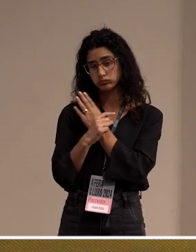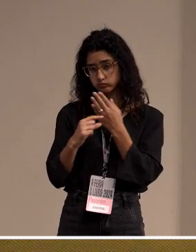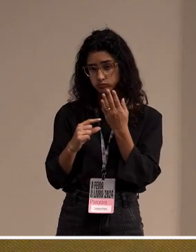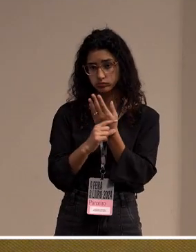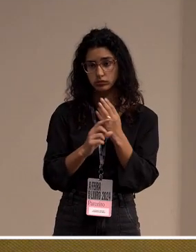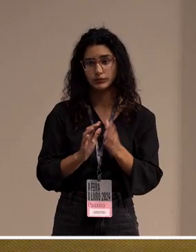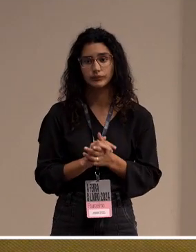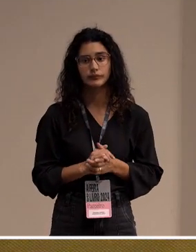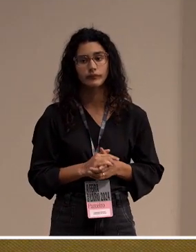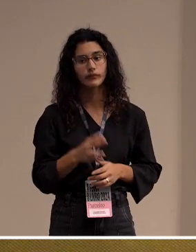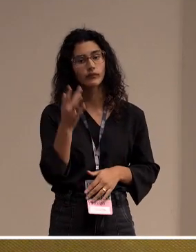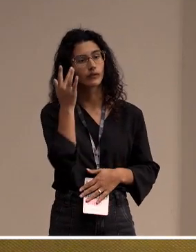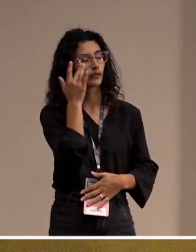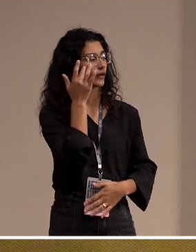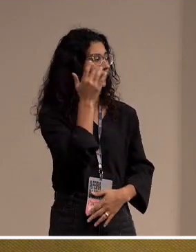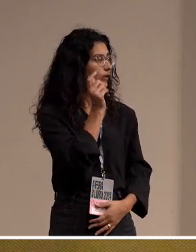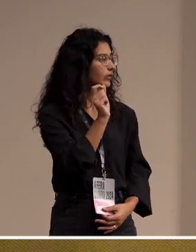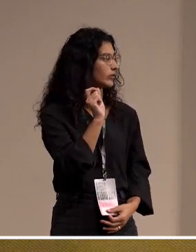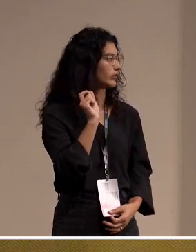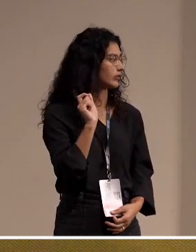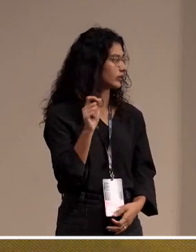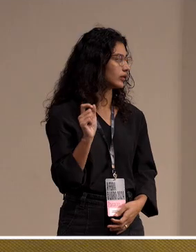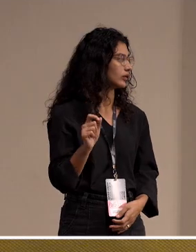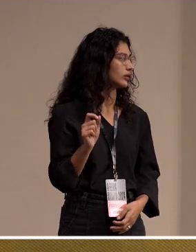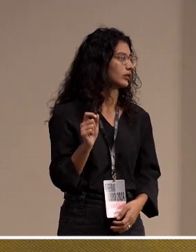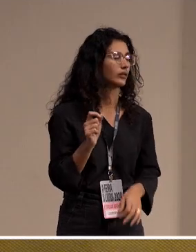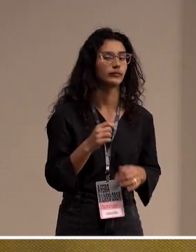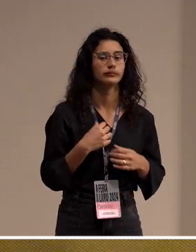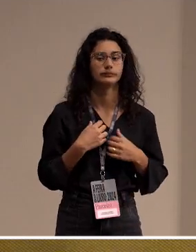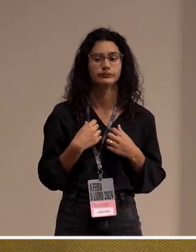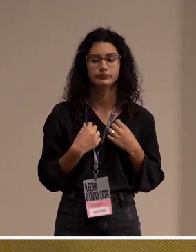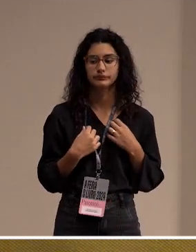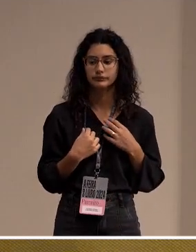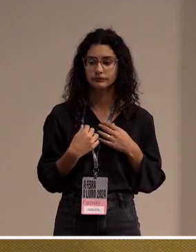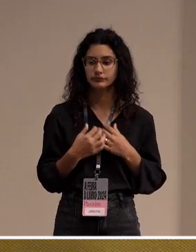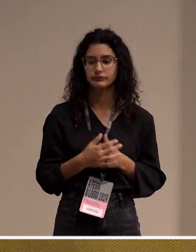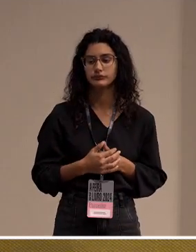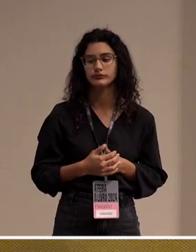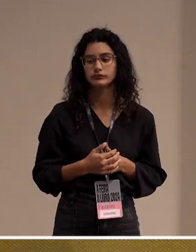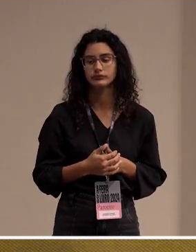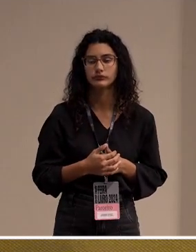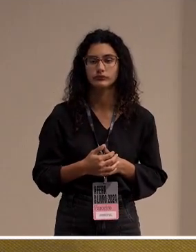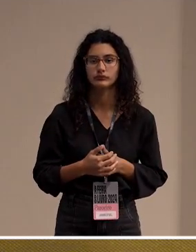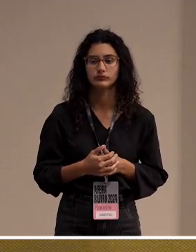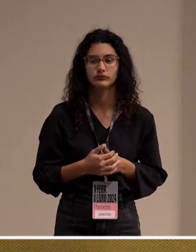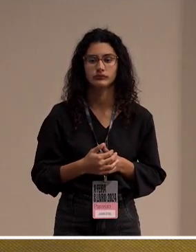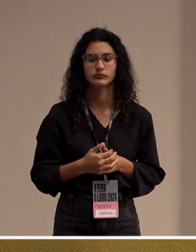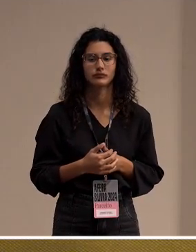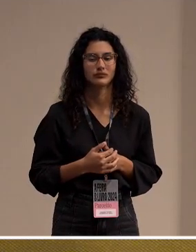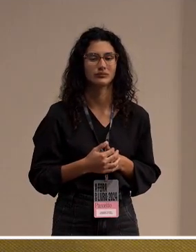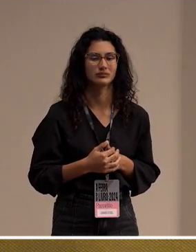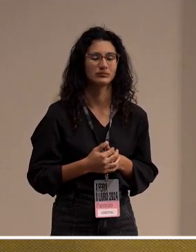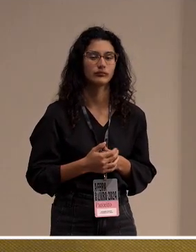somewhat impervious to violation when I'm in my creative space, when I'm doing that work.